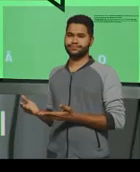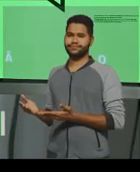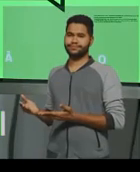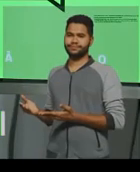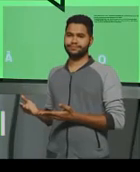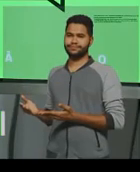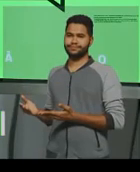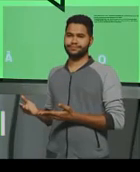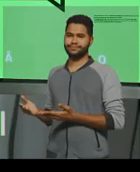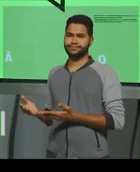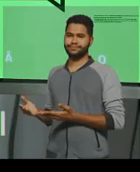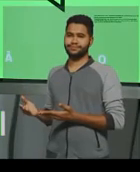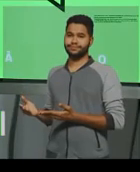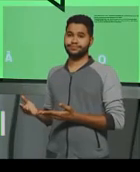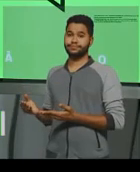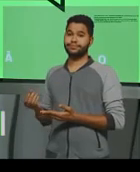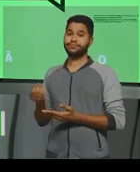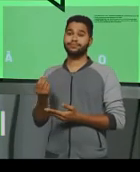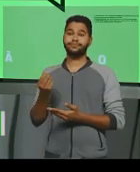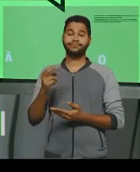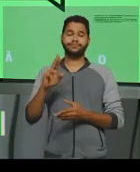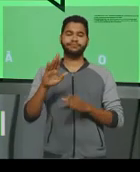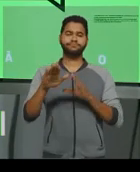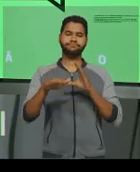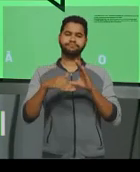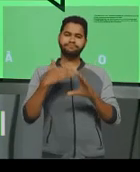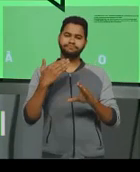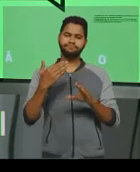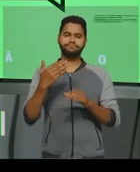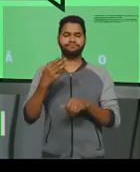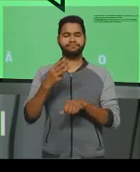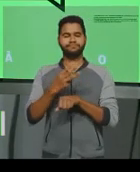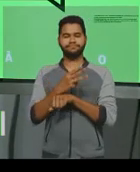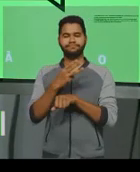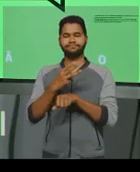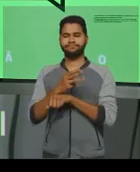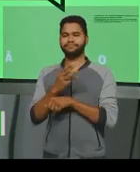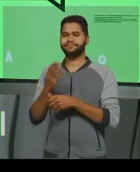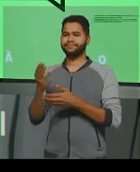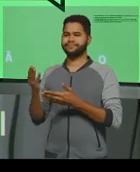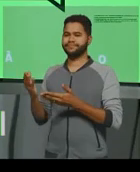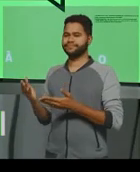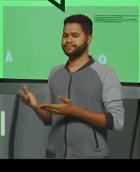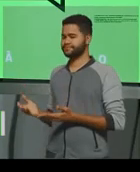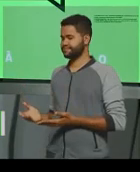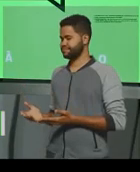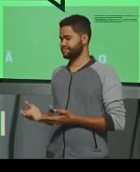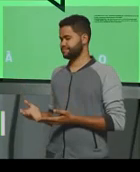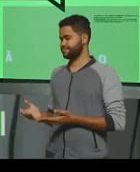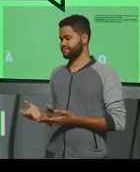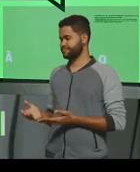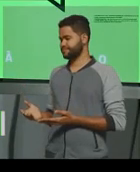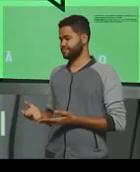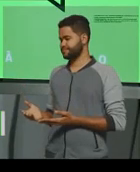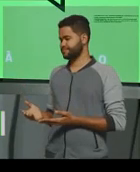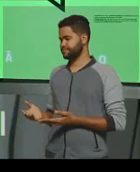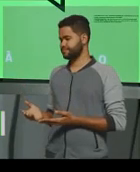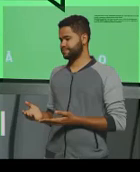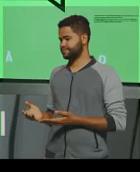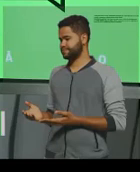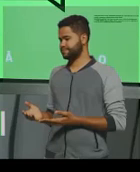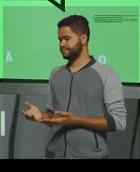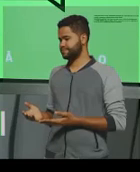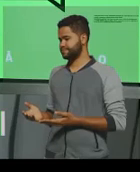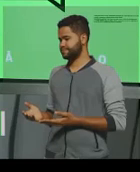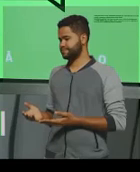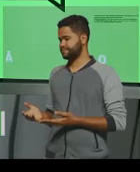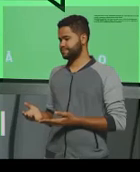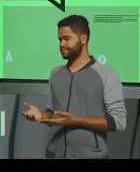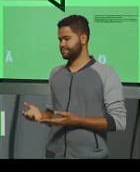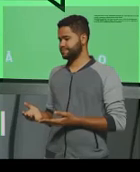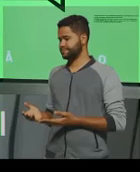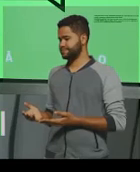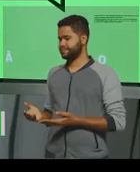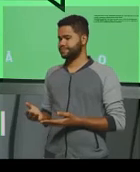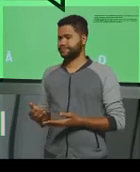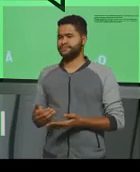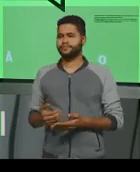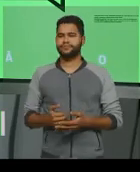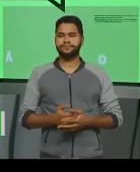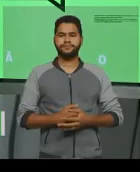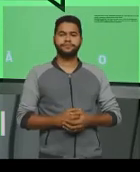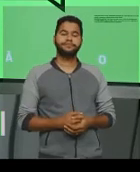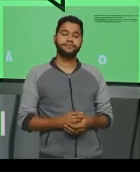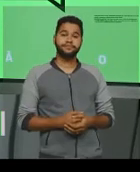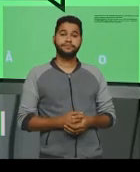3254 3009 ou envie uma mensagem para o WhatsApp 31 98295